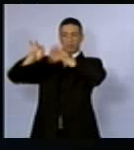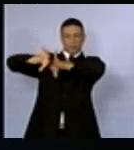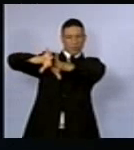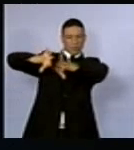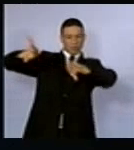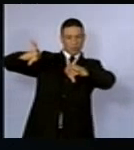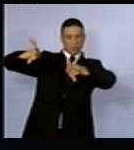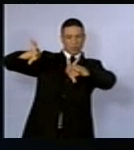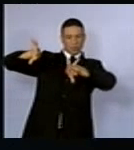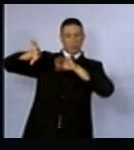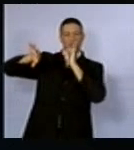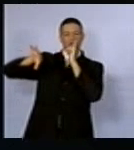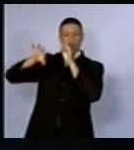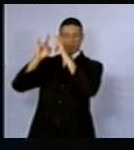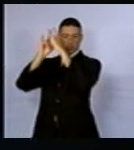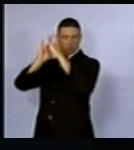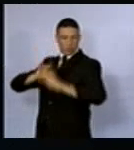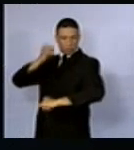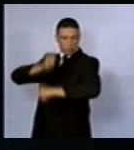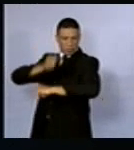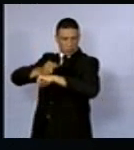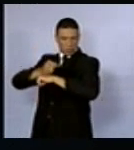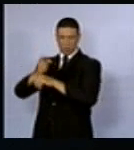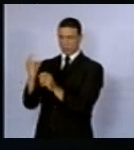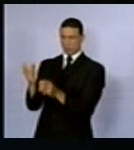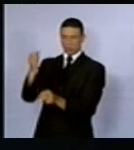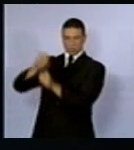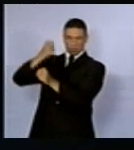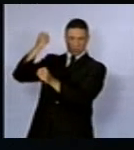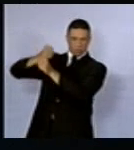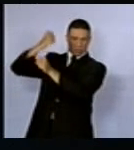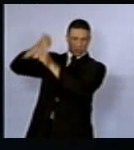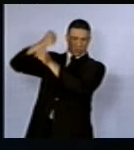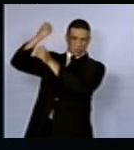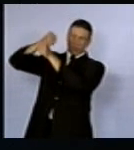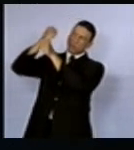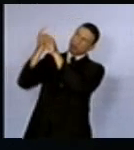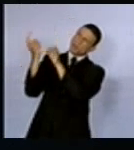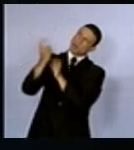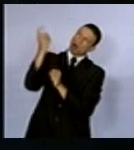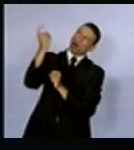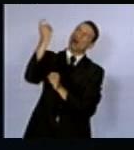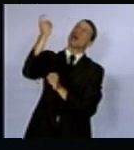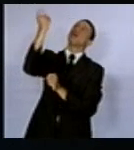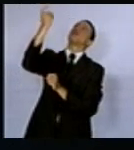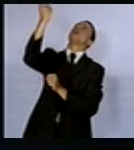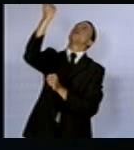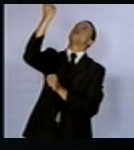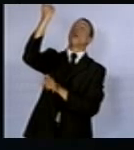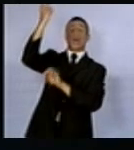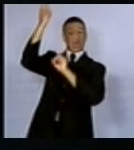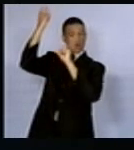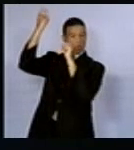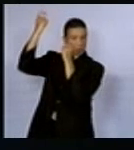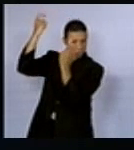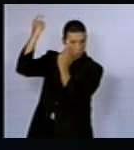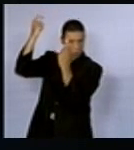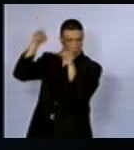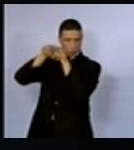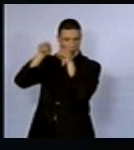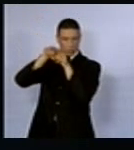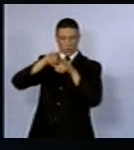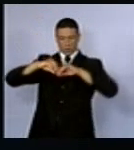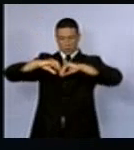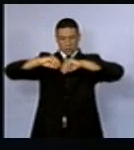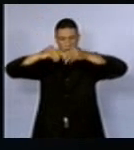nós levantaríamos a torre para que os cabos ficassem muito mais altos do que hoje são, ou enterraríamos as linhas de